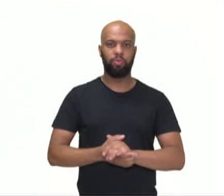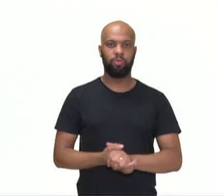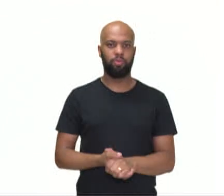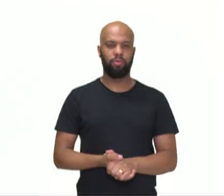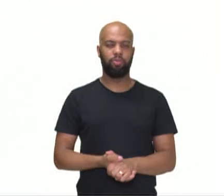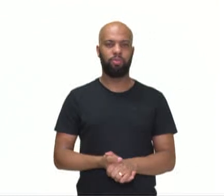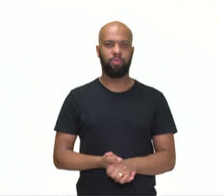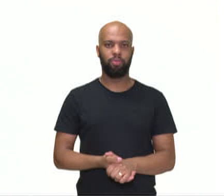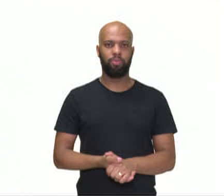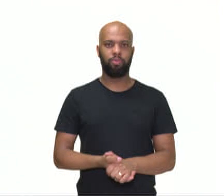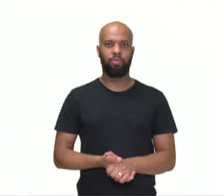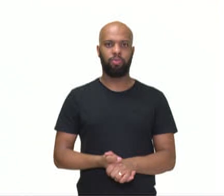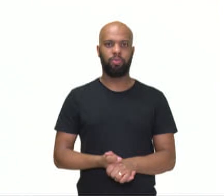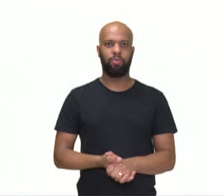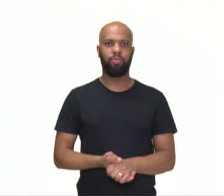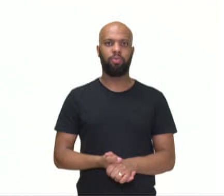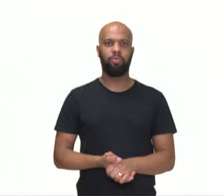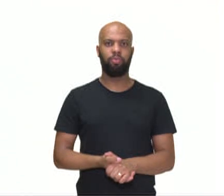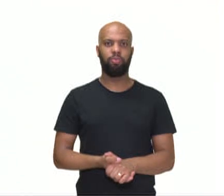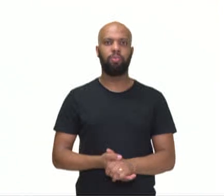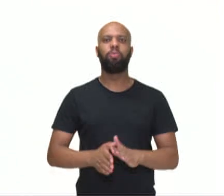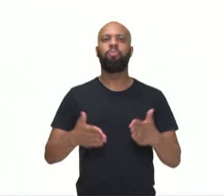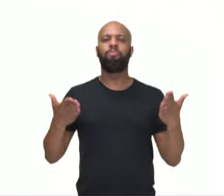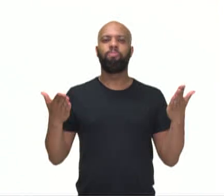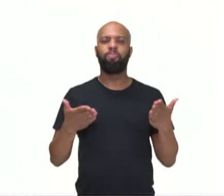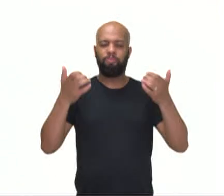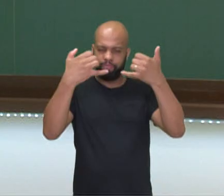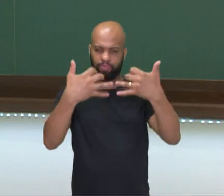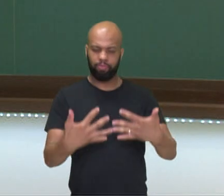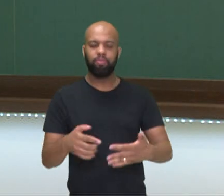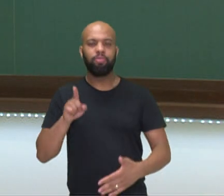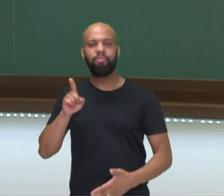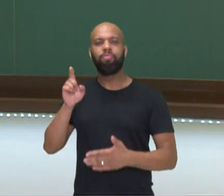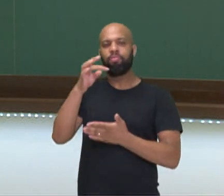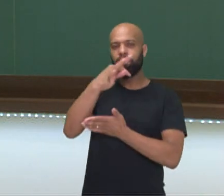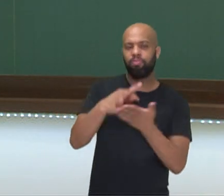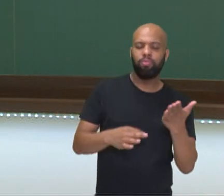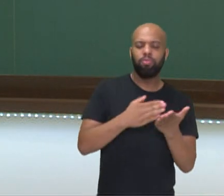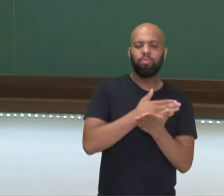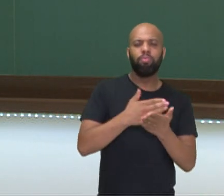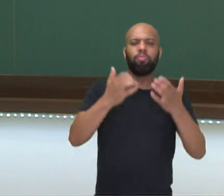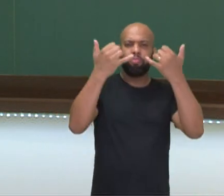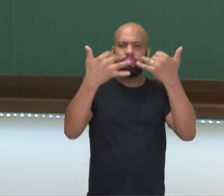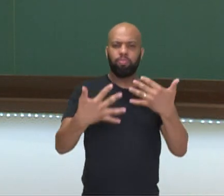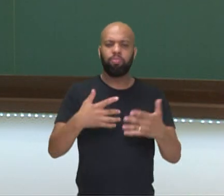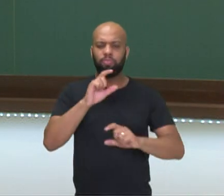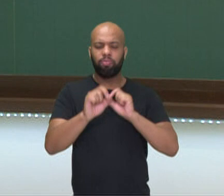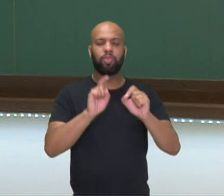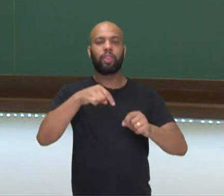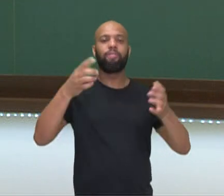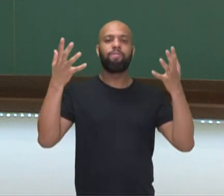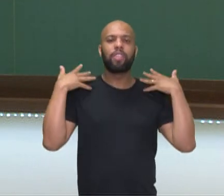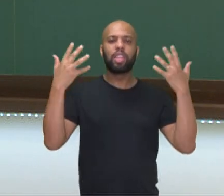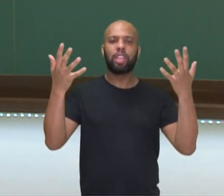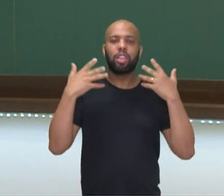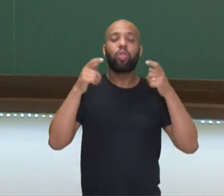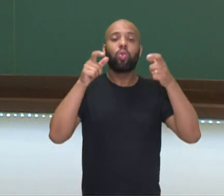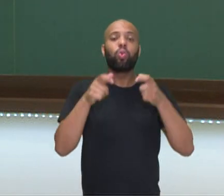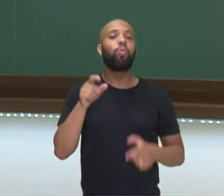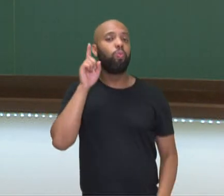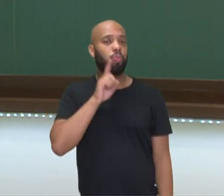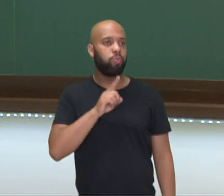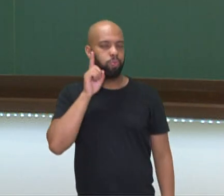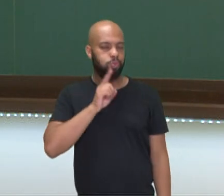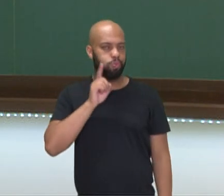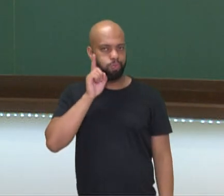stars in Los Angeles. Então, o nosso texto ele começa uma descrição de que é verão, é quente nos Estados Unidos,